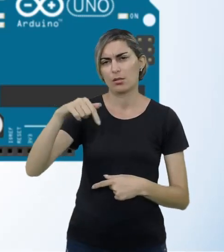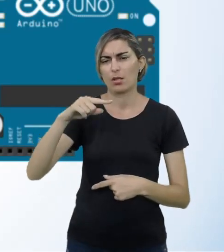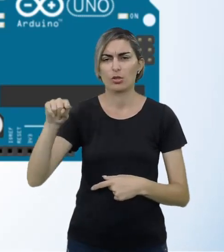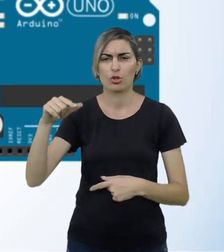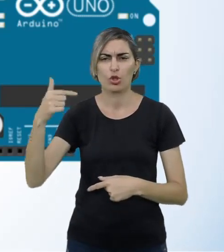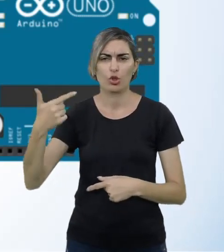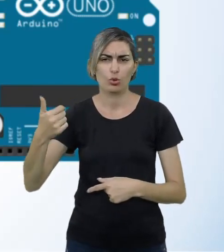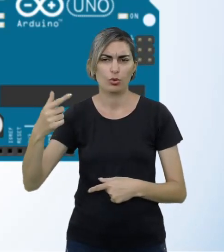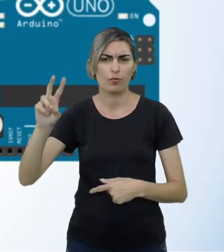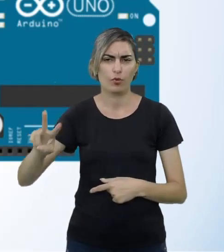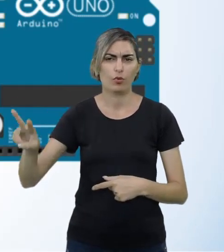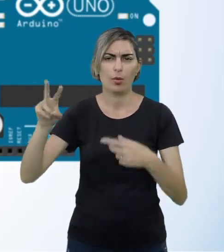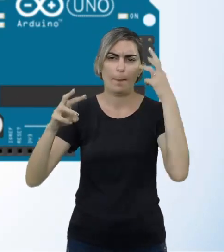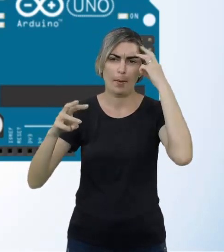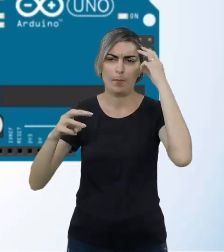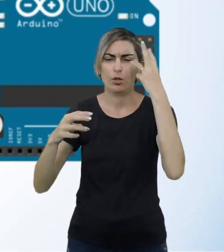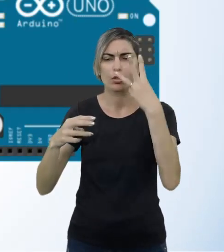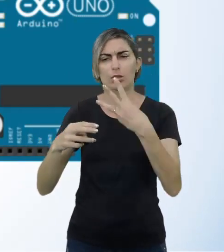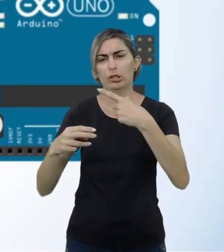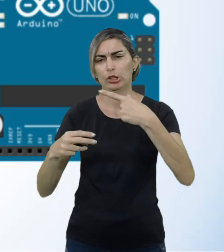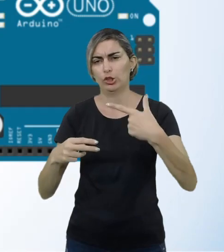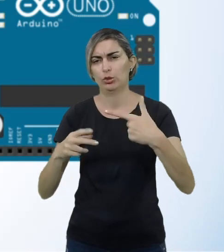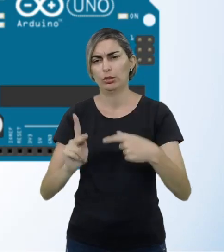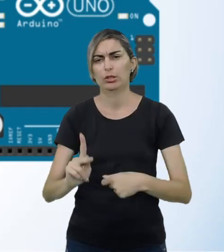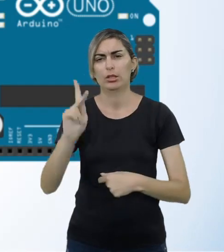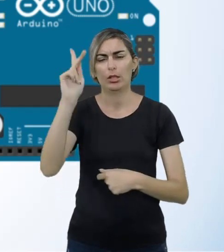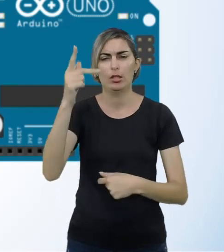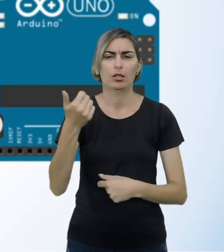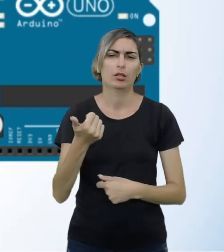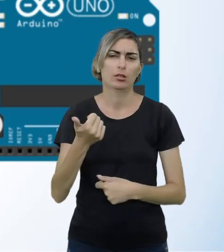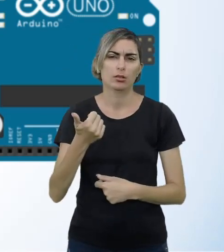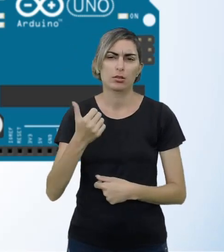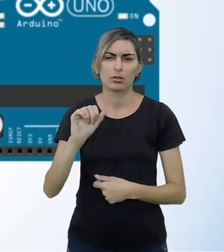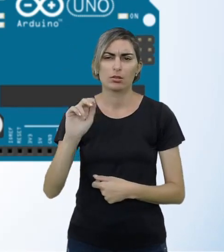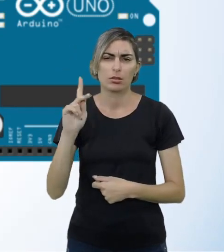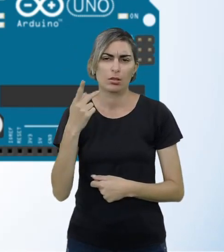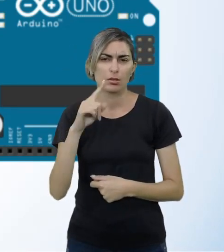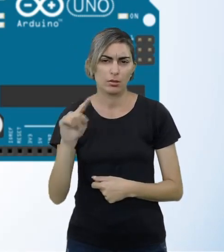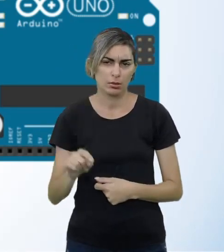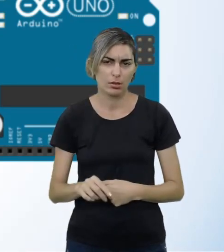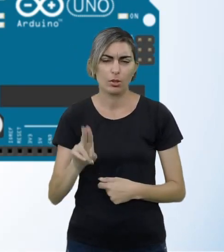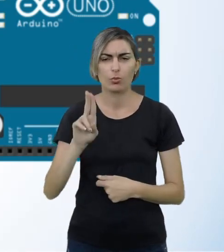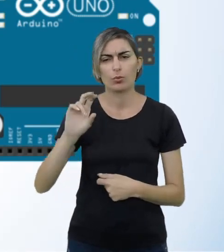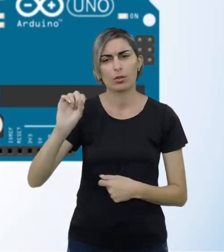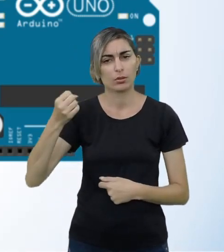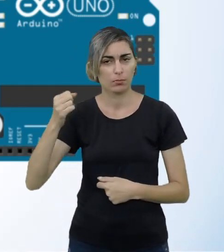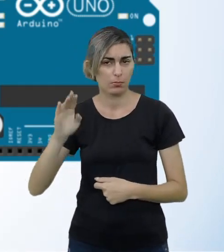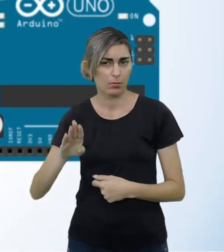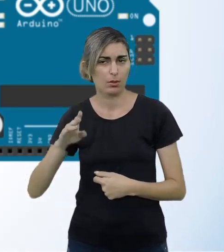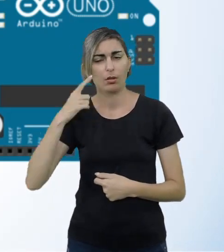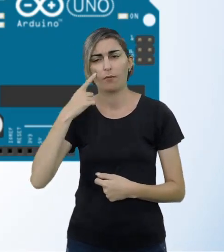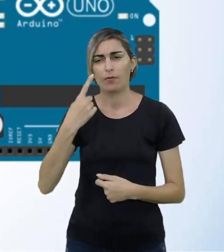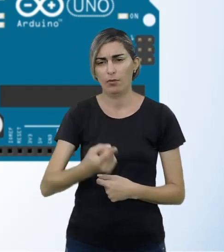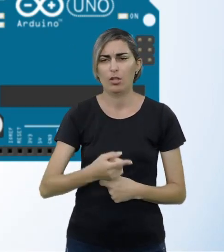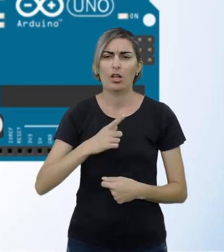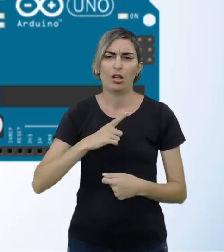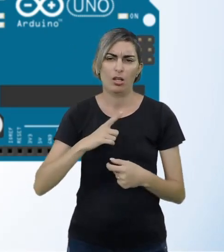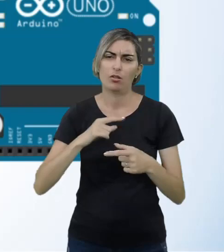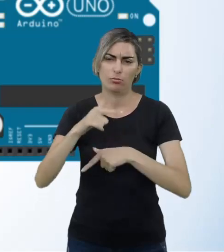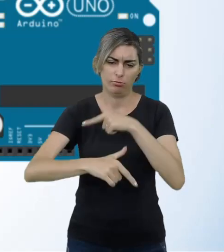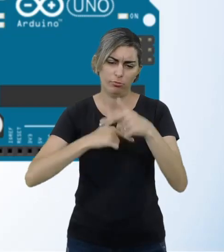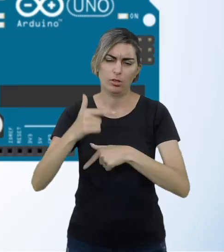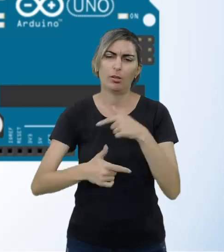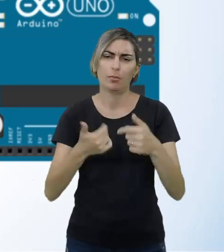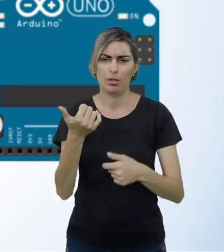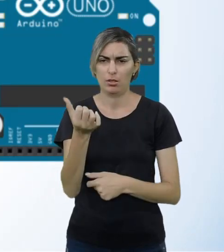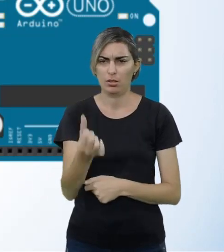a 12 volts, memória de 32K. Tem um clock, o processador dele, na verdade, ele tem um cristalzinho que faz com que ele